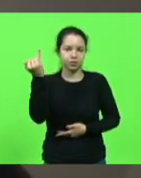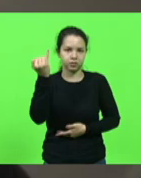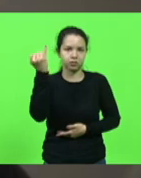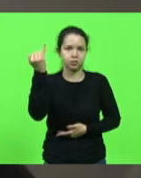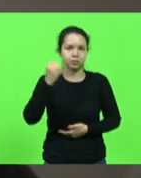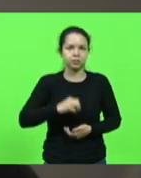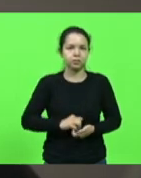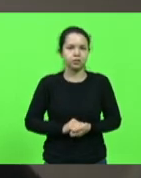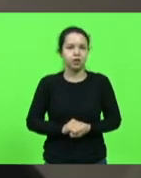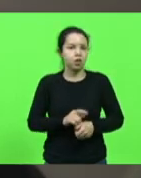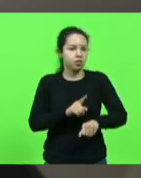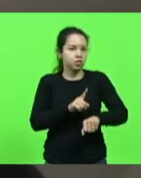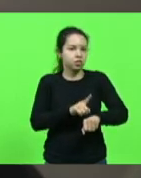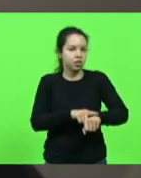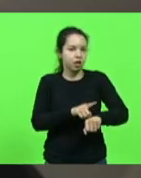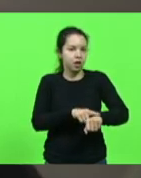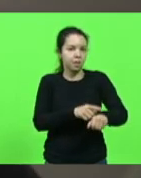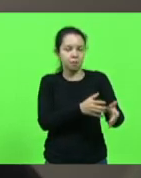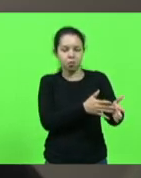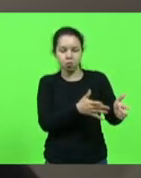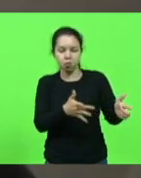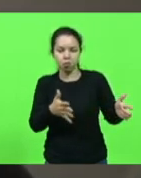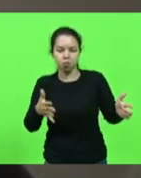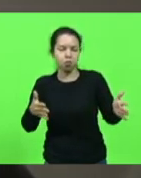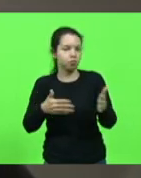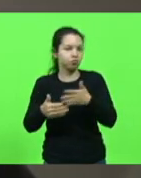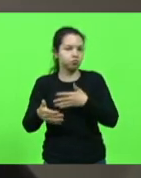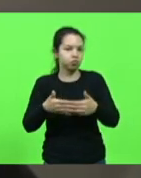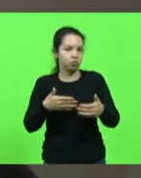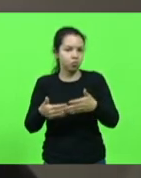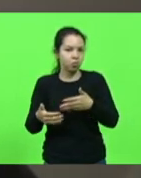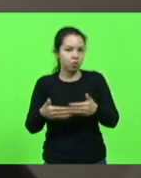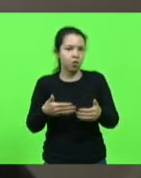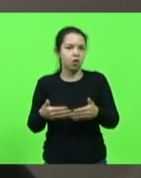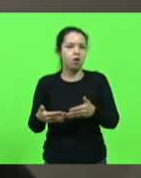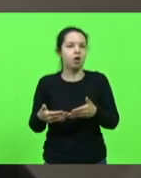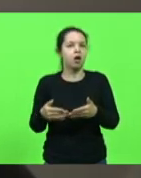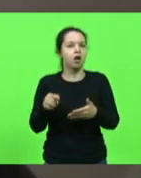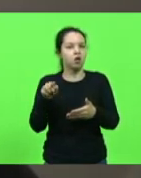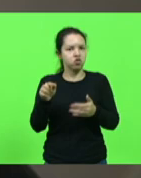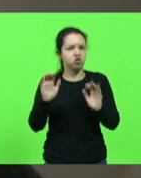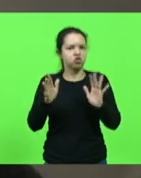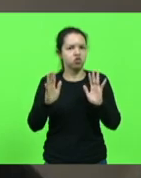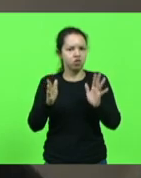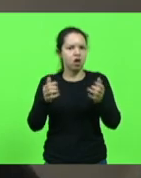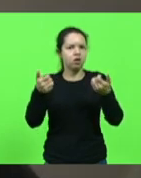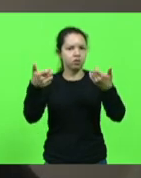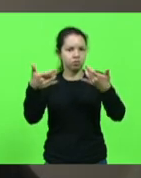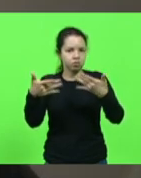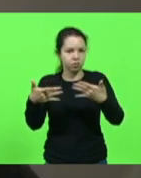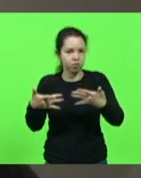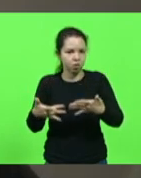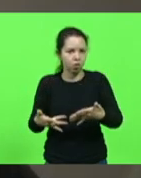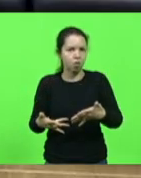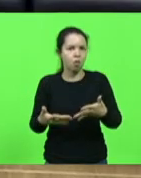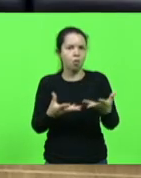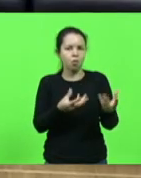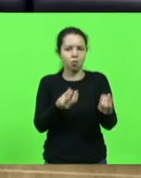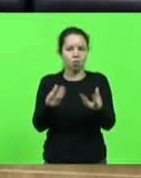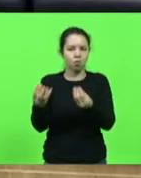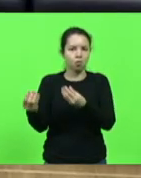do tempo, a Academia Catarinense de Letras tem, né? Foram citados aí diversas pessoas